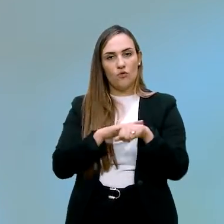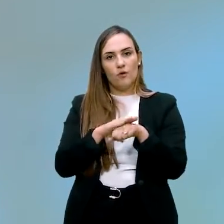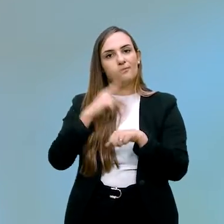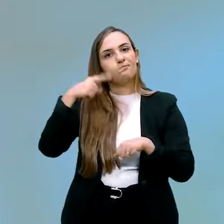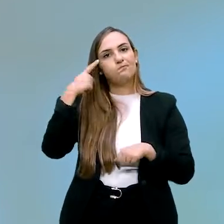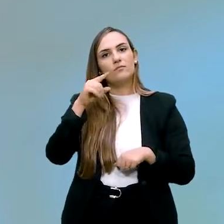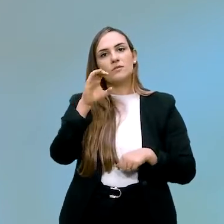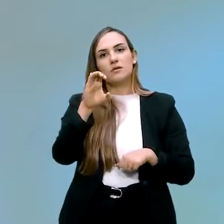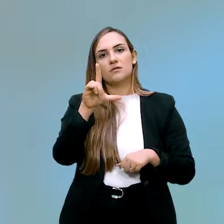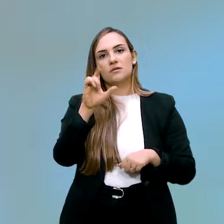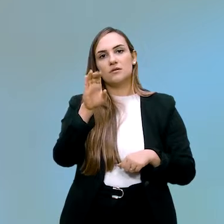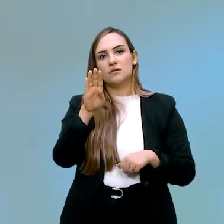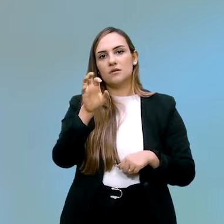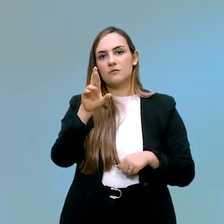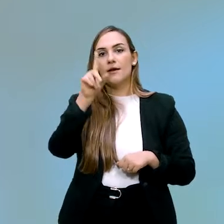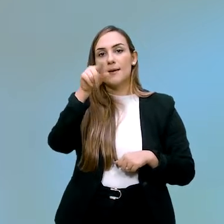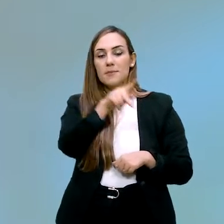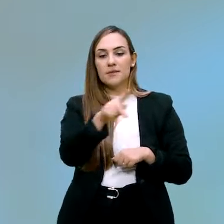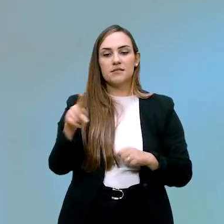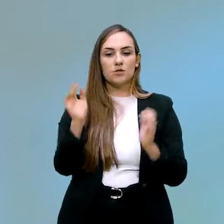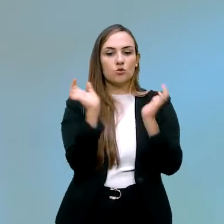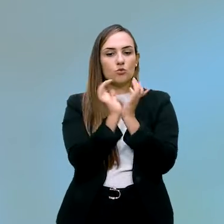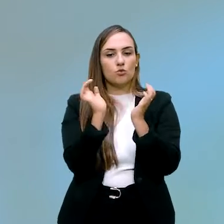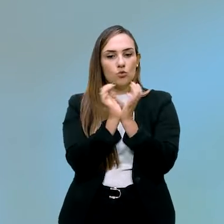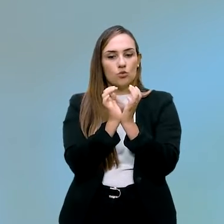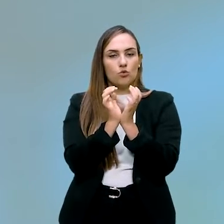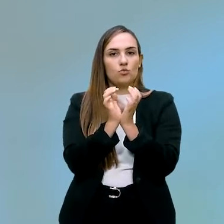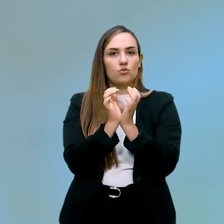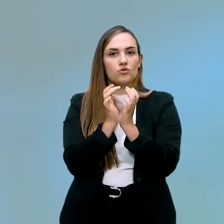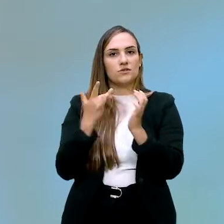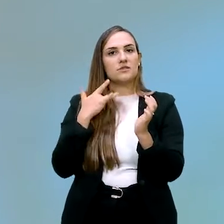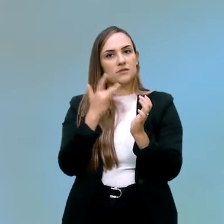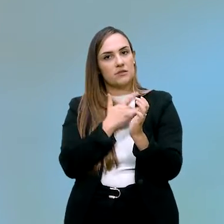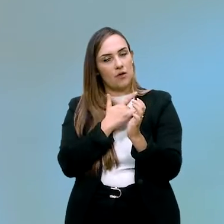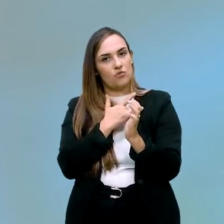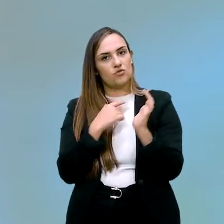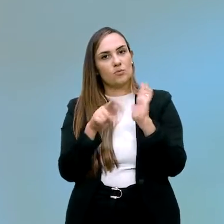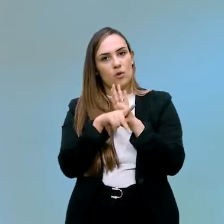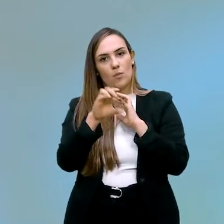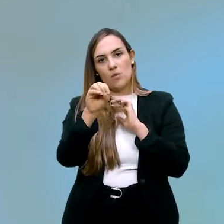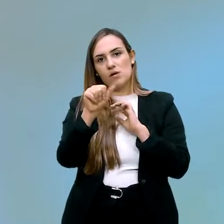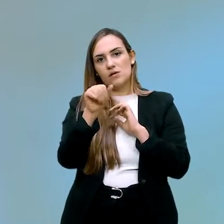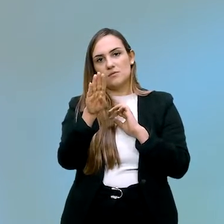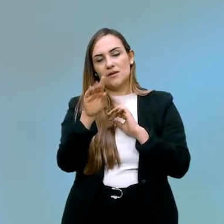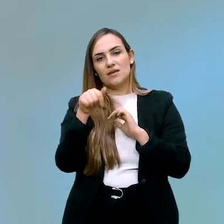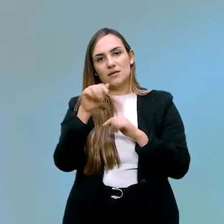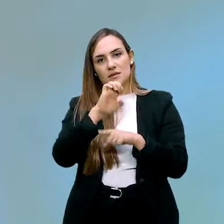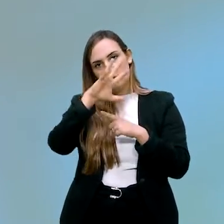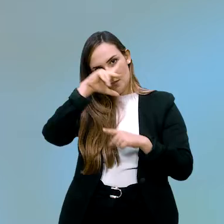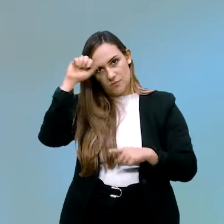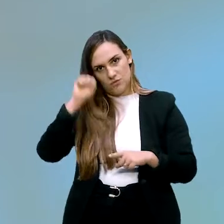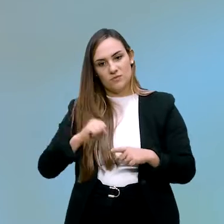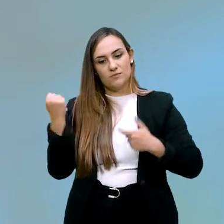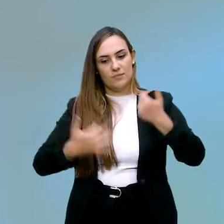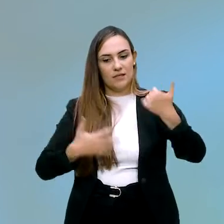Kleber Tejada, que preside a Comissão de Saúde Suplementar da OAB de Mato Grosso do Sul,